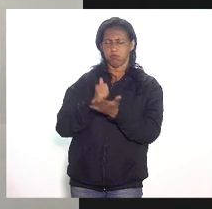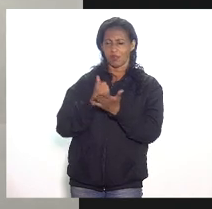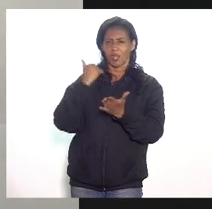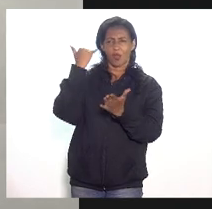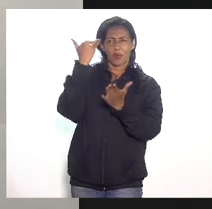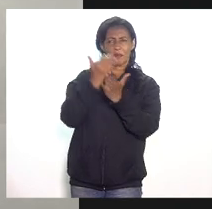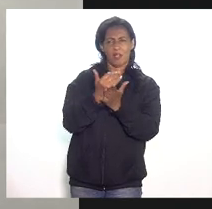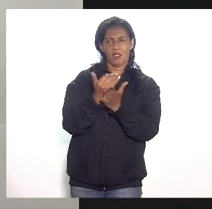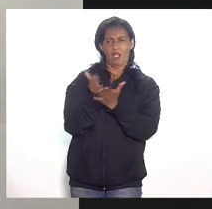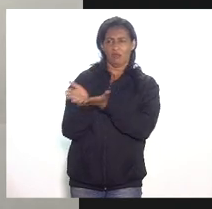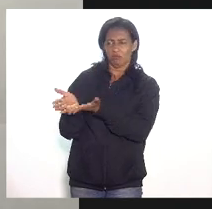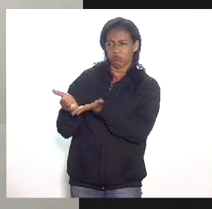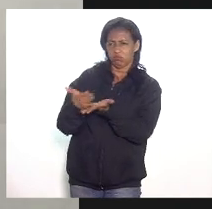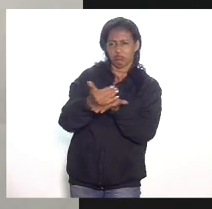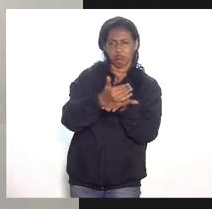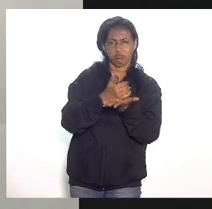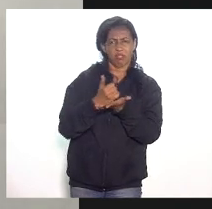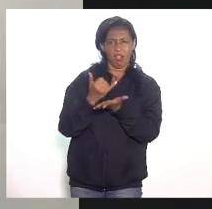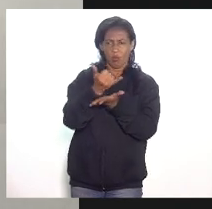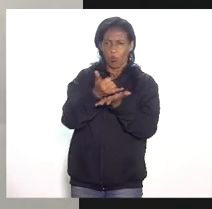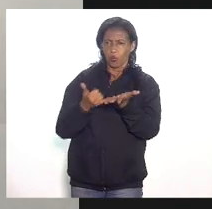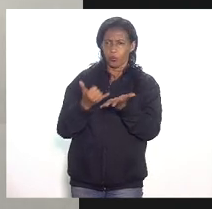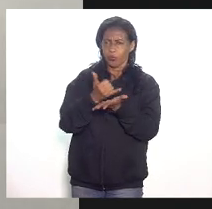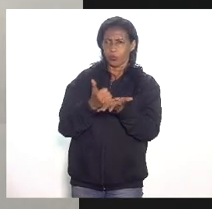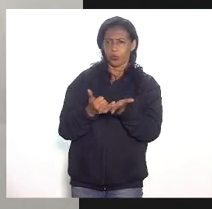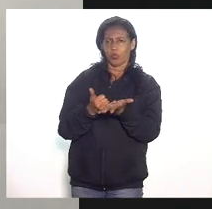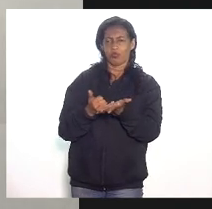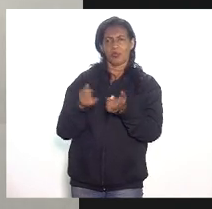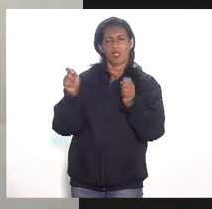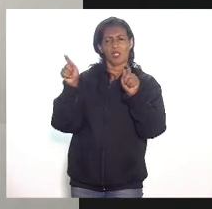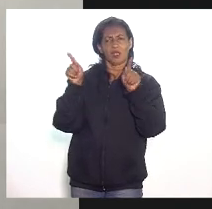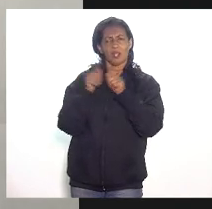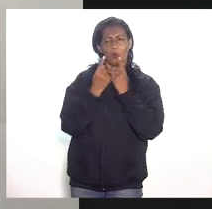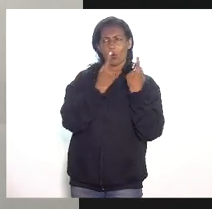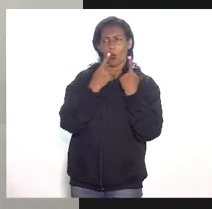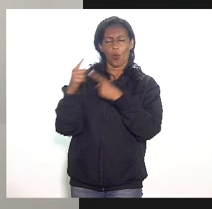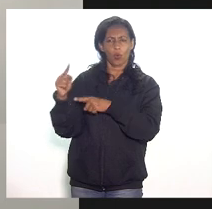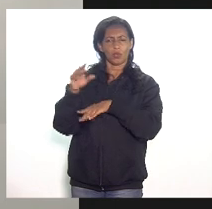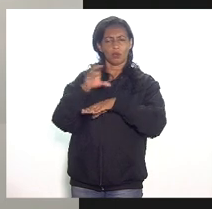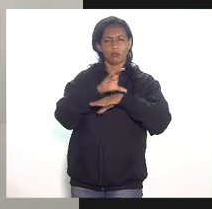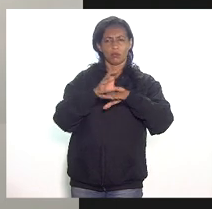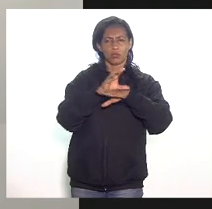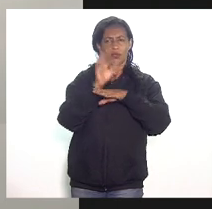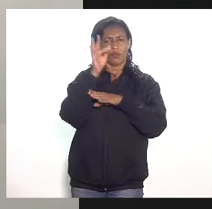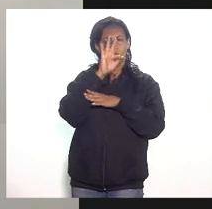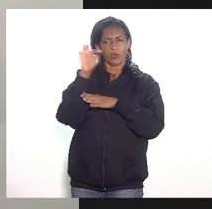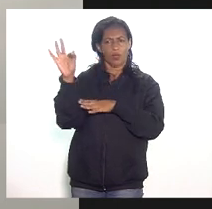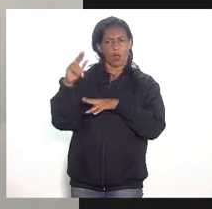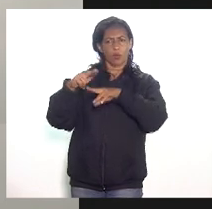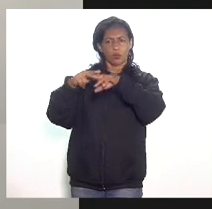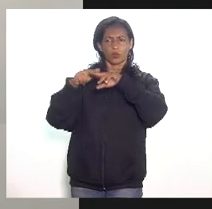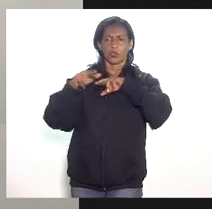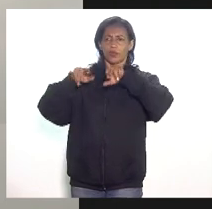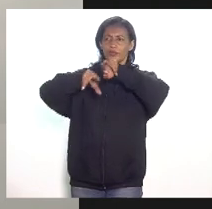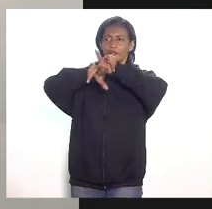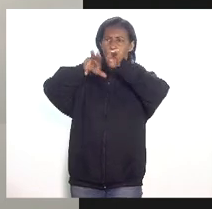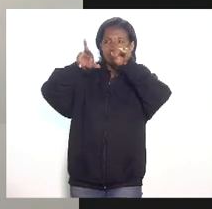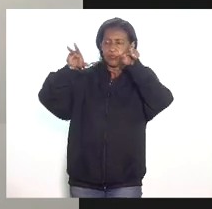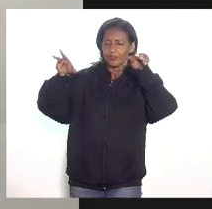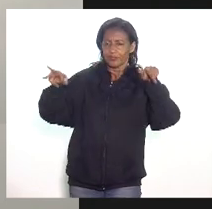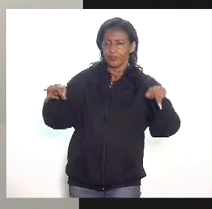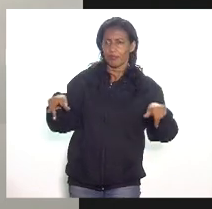também fere a constituição federal por vários motivos. Então, quando ele fala da